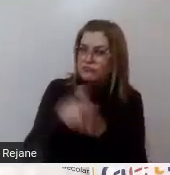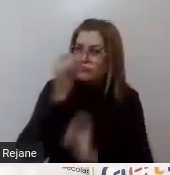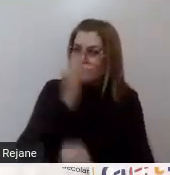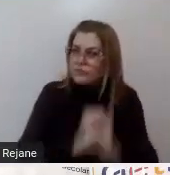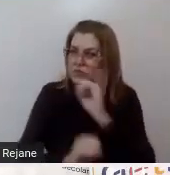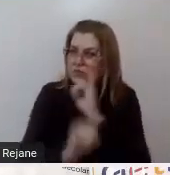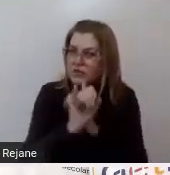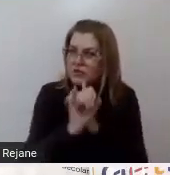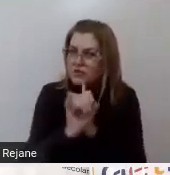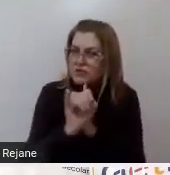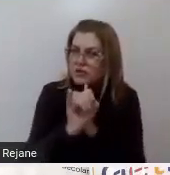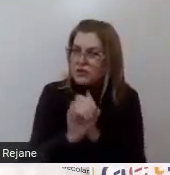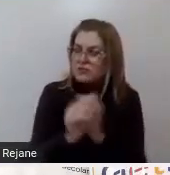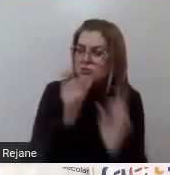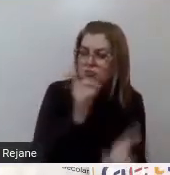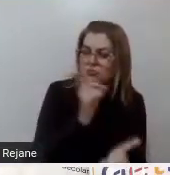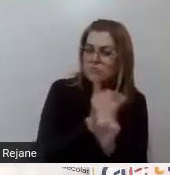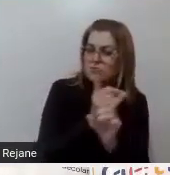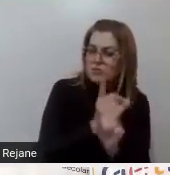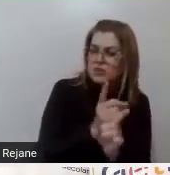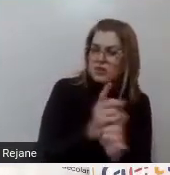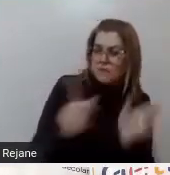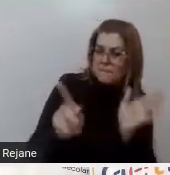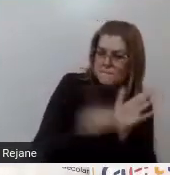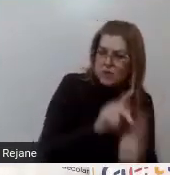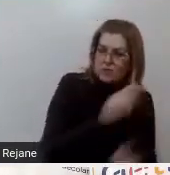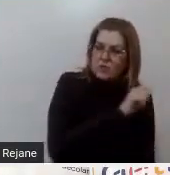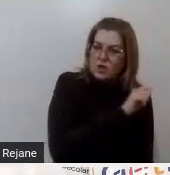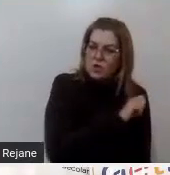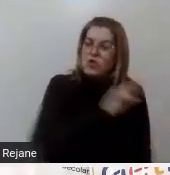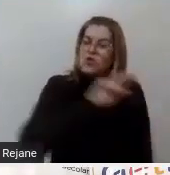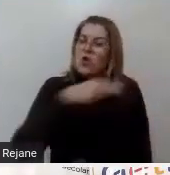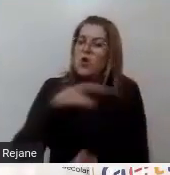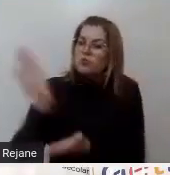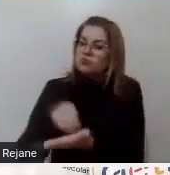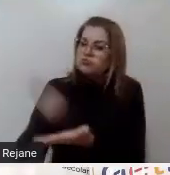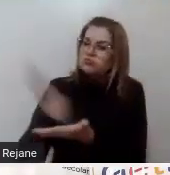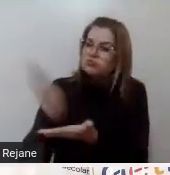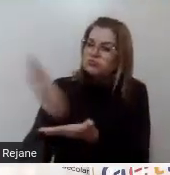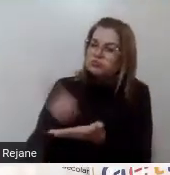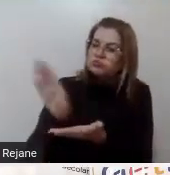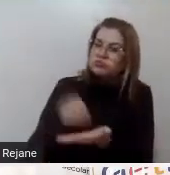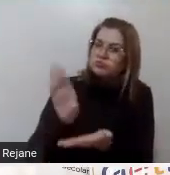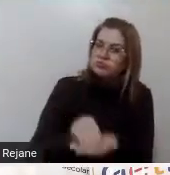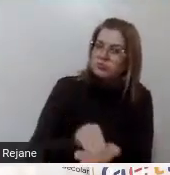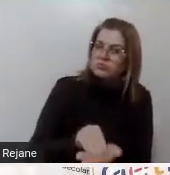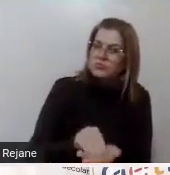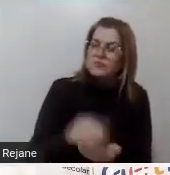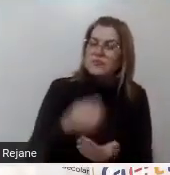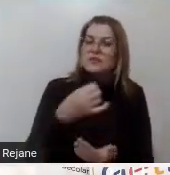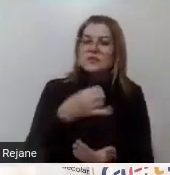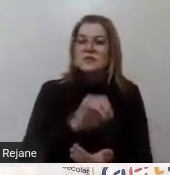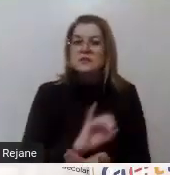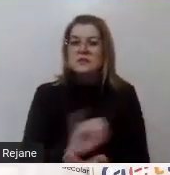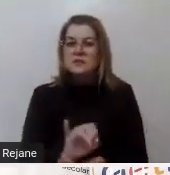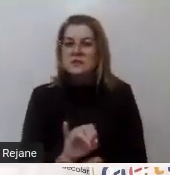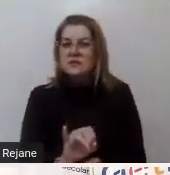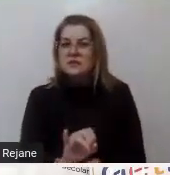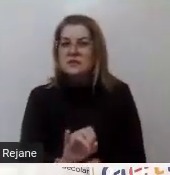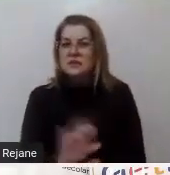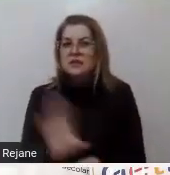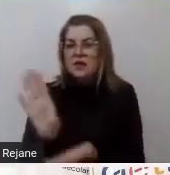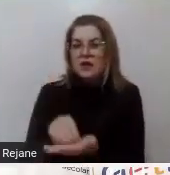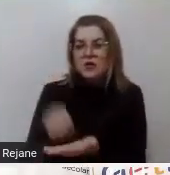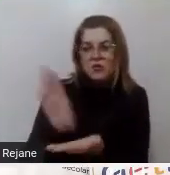se tem partes do texto do aluno e aponta para o professor se aquele texto foi ou não copiado de